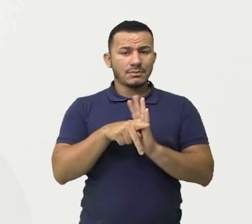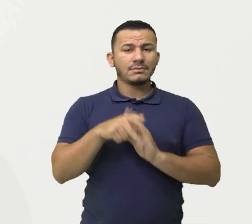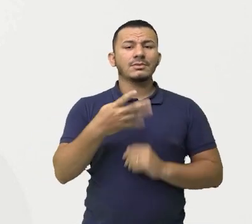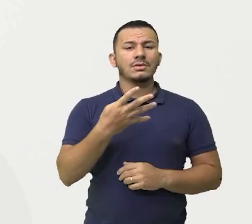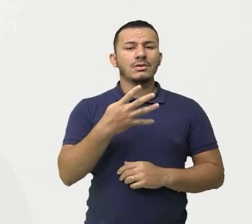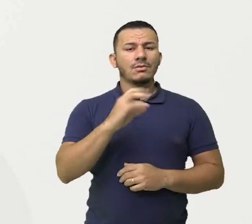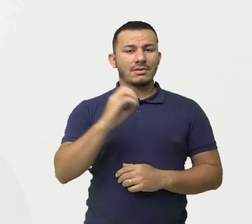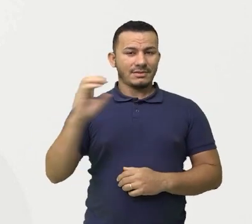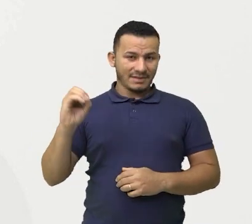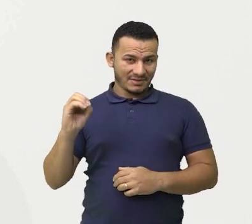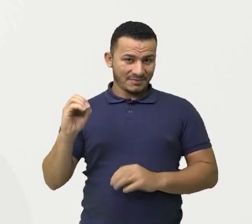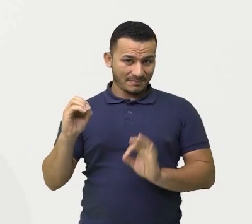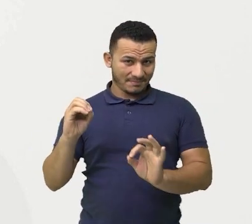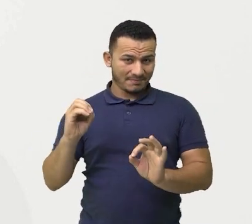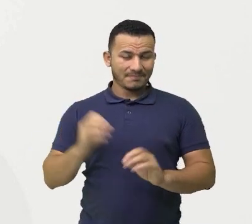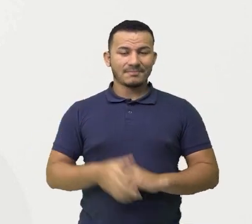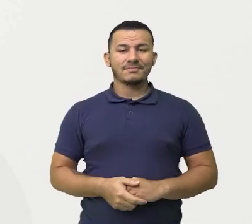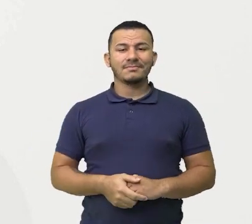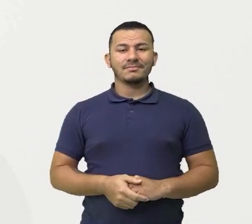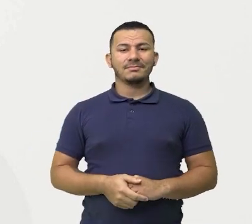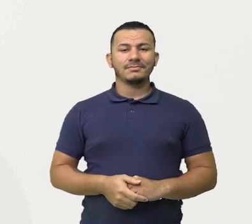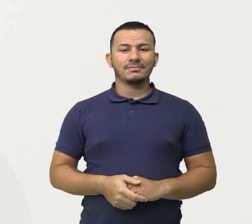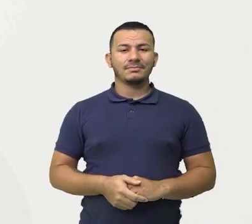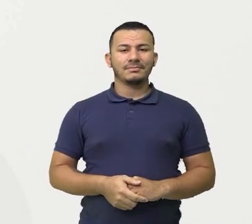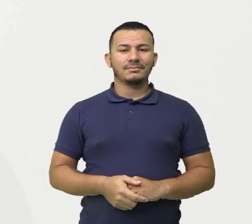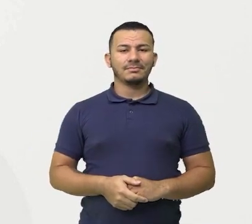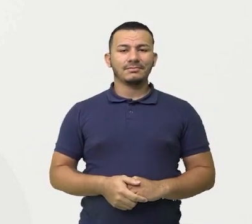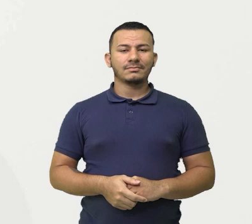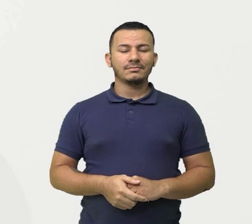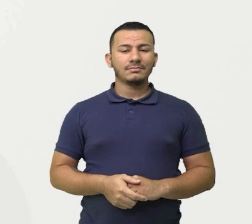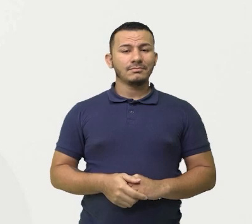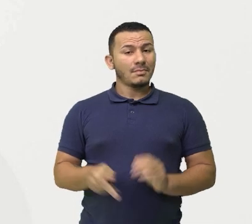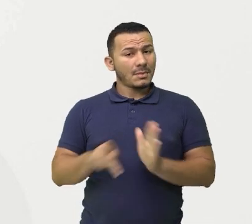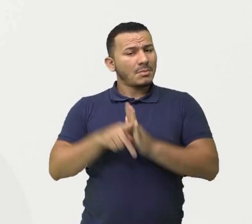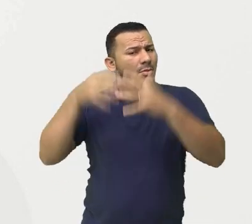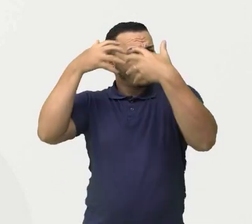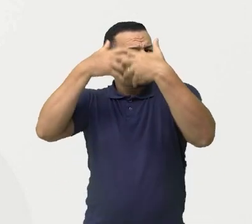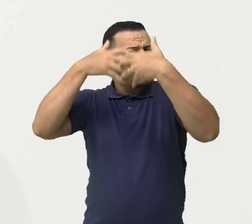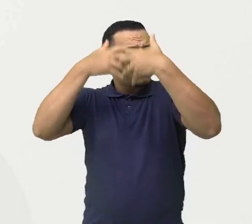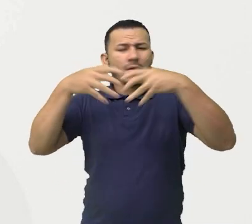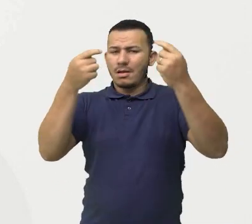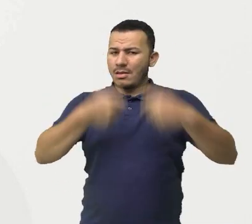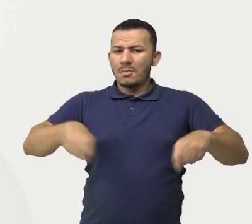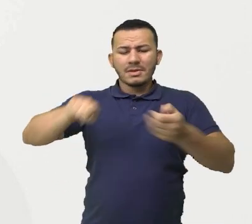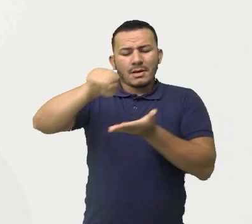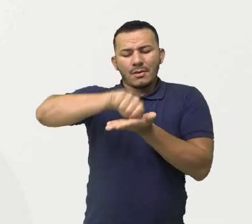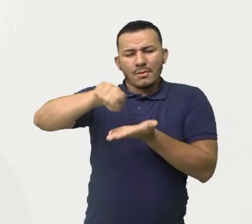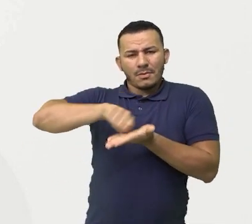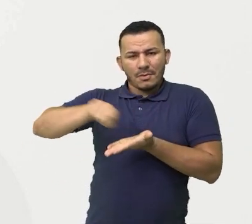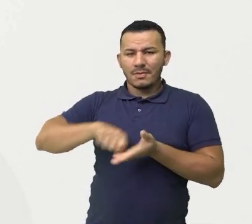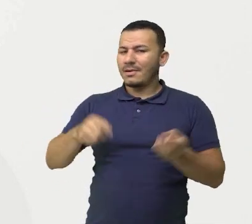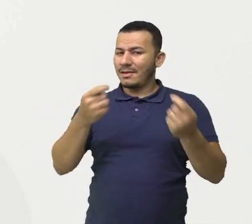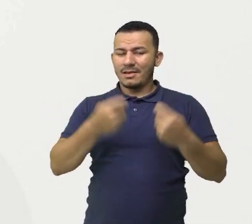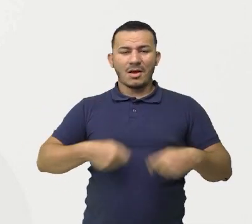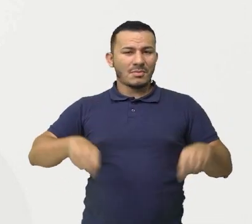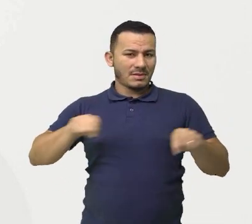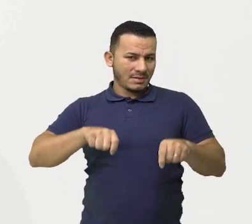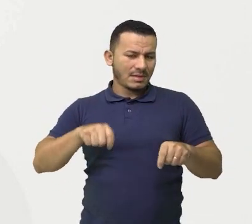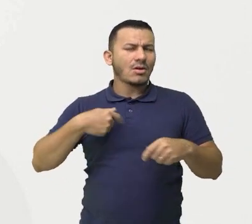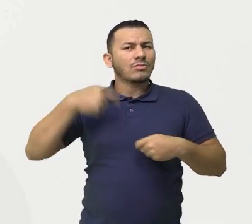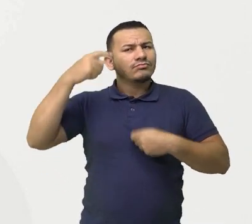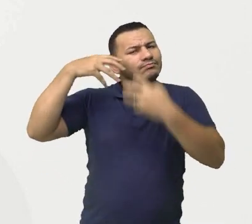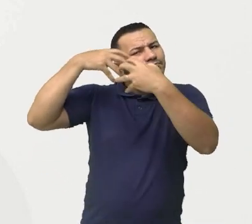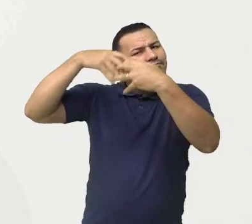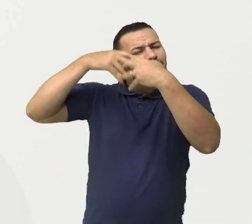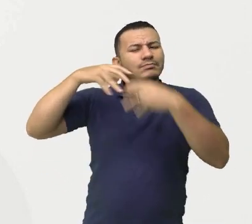de 400 alunos. Ok? Isso é cálculo mental, isso não é pra gente estar fazendo cálculo, tá bom? É só a gente